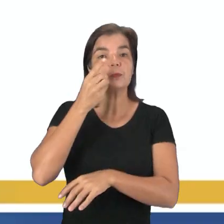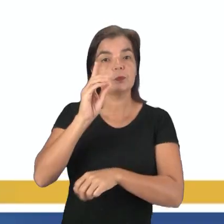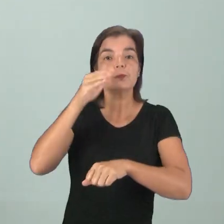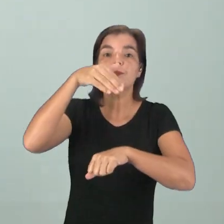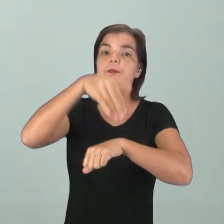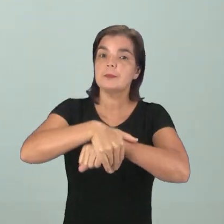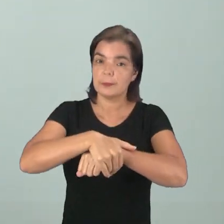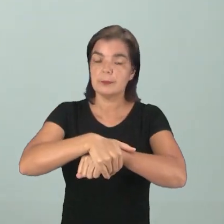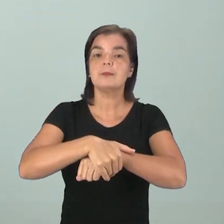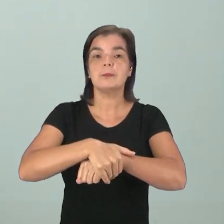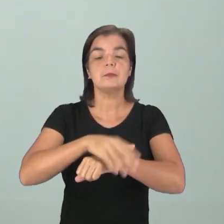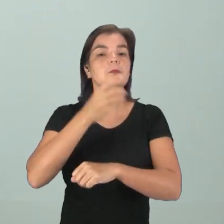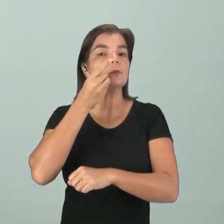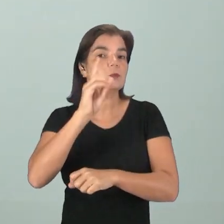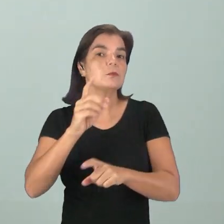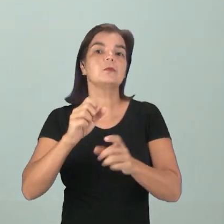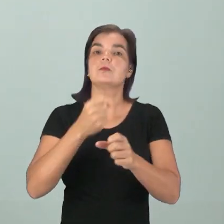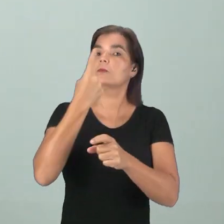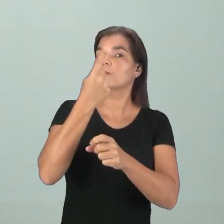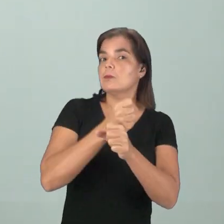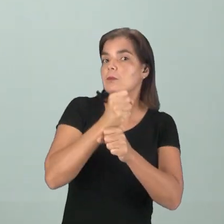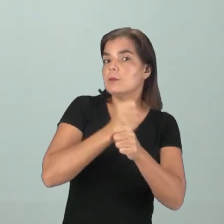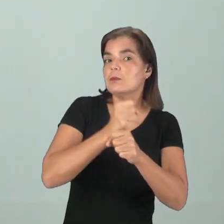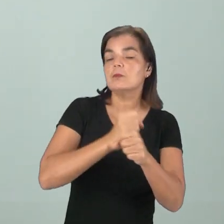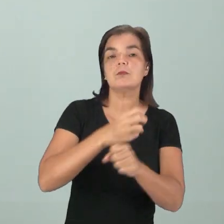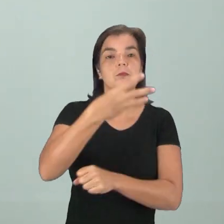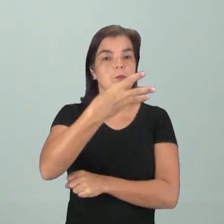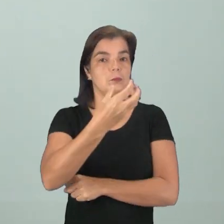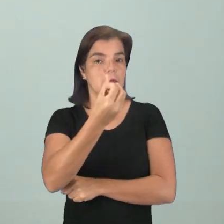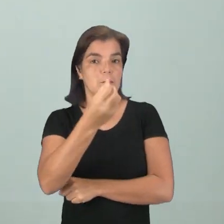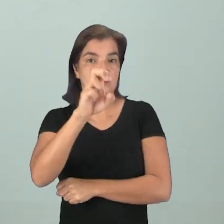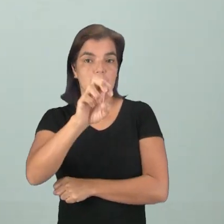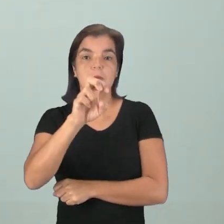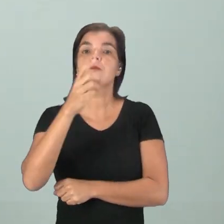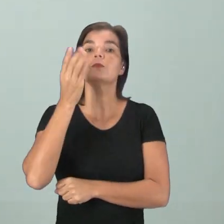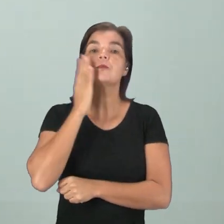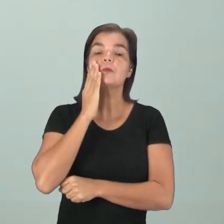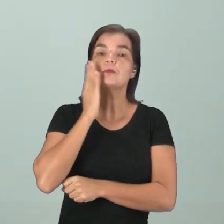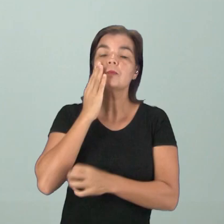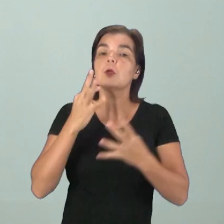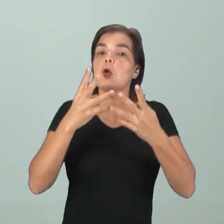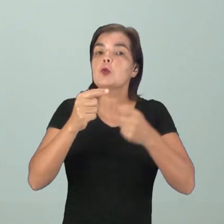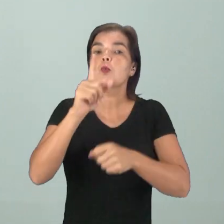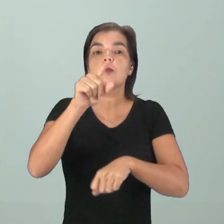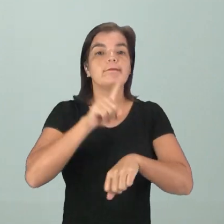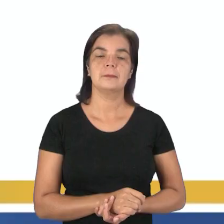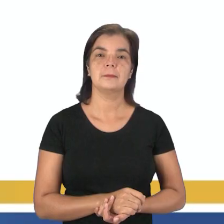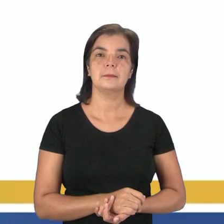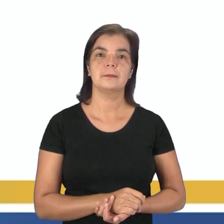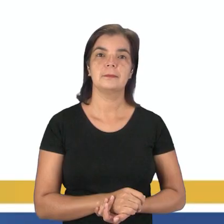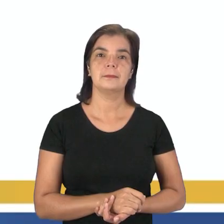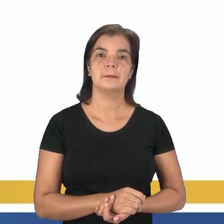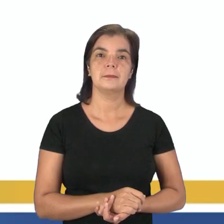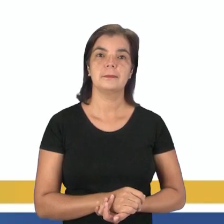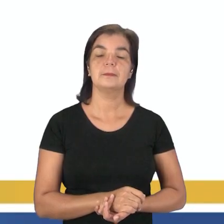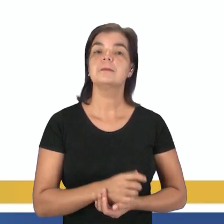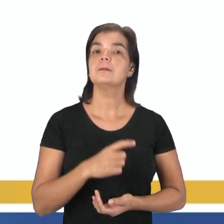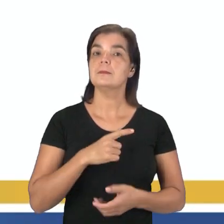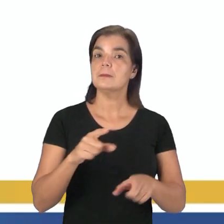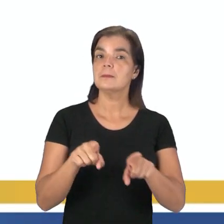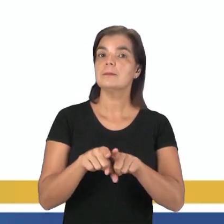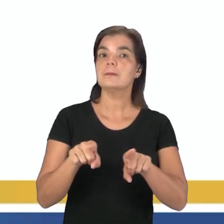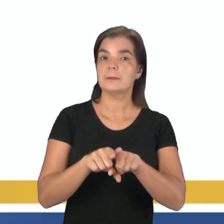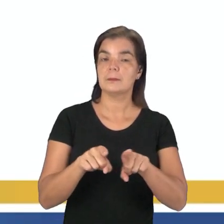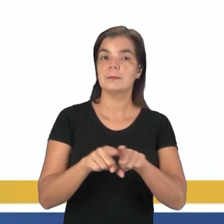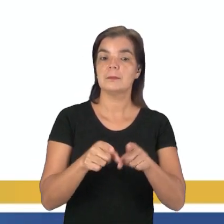a noite, um dia tem um ano, 365 dias, então tudo isso é o tempo cronológico. E tem também o